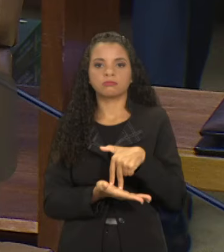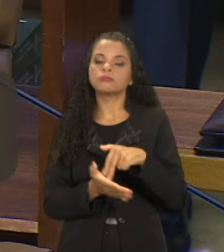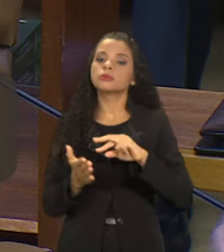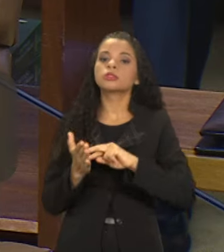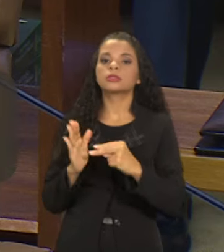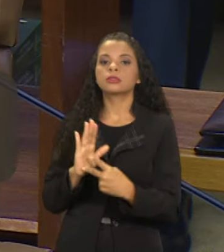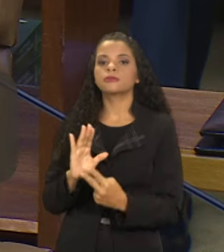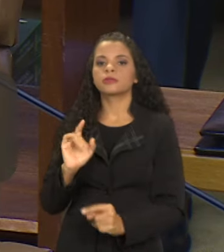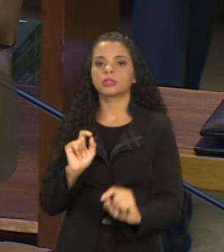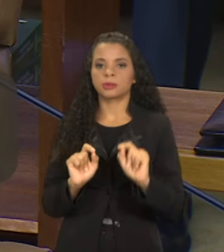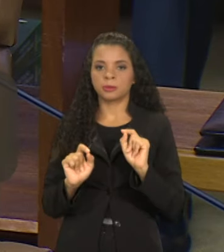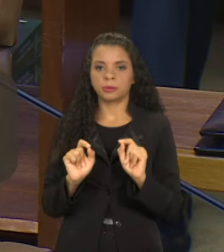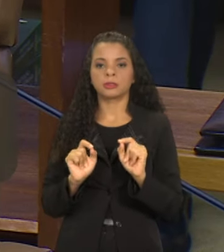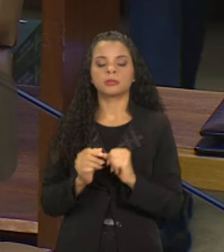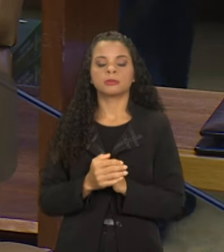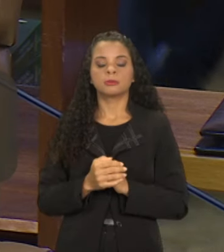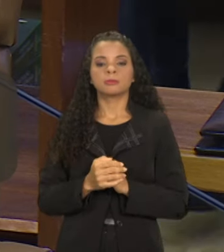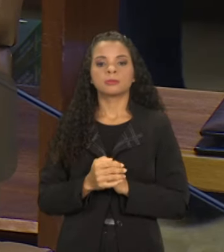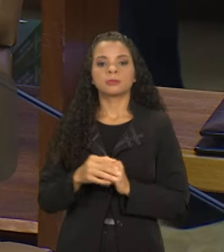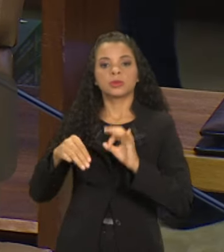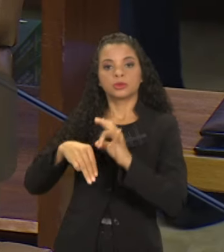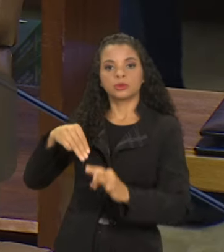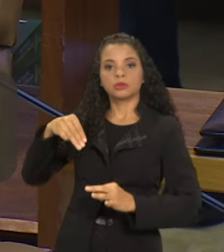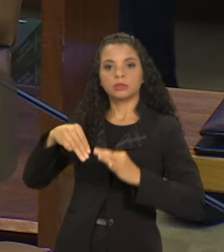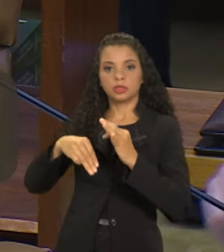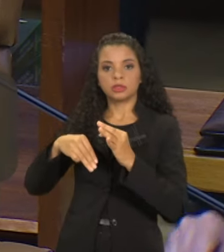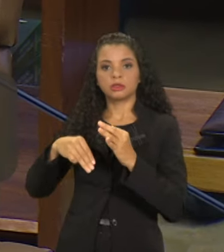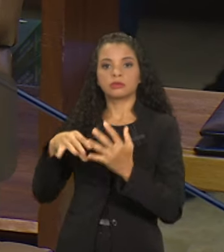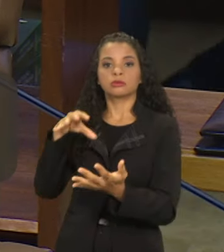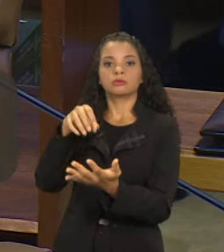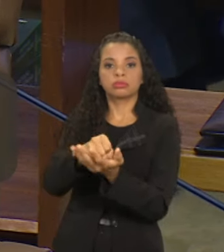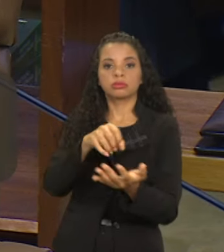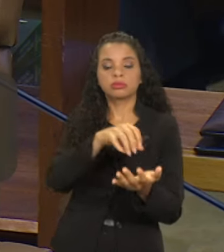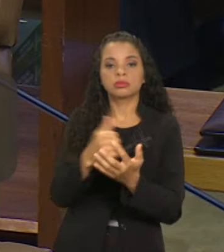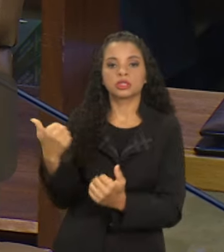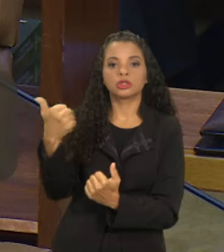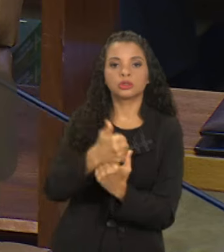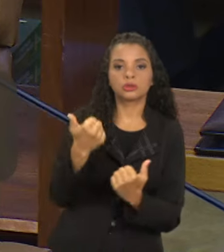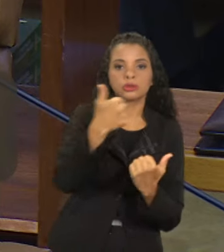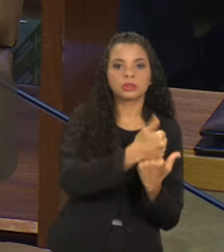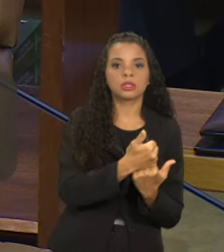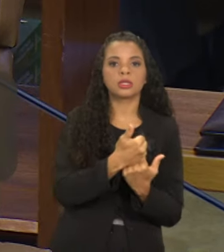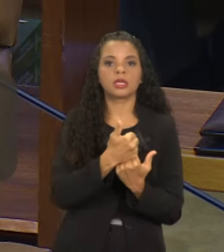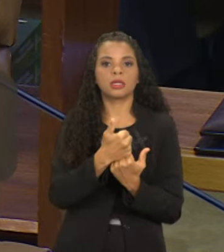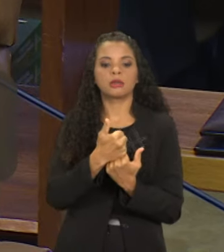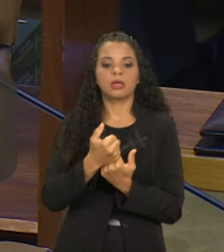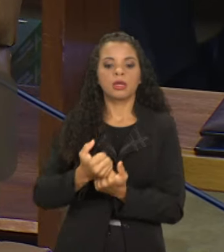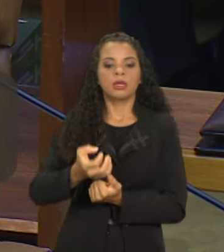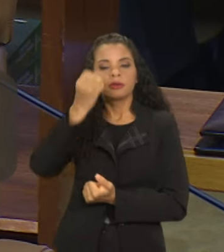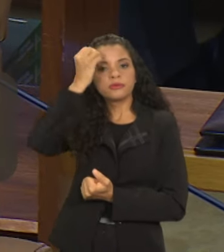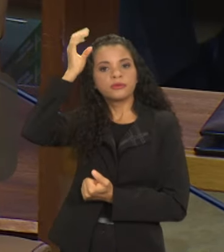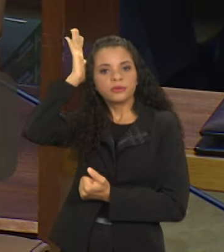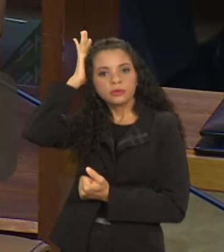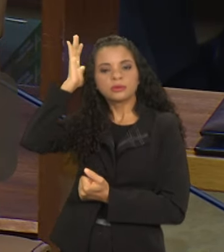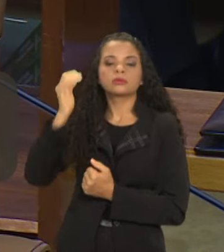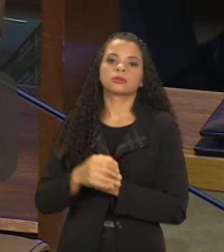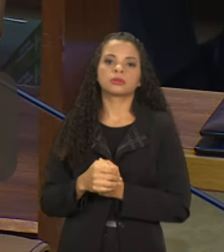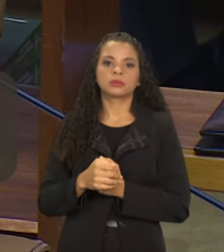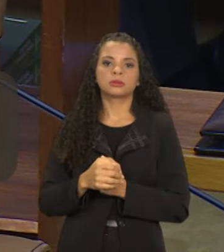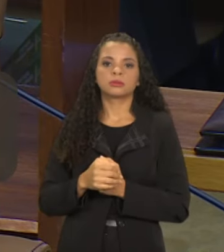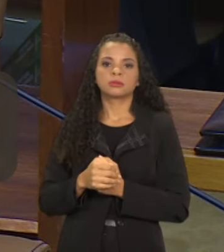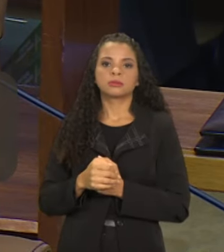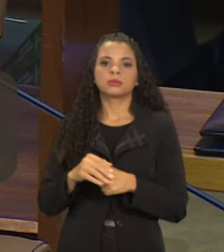os ministros que sucederam, ministra Rosa Weber, ministro Luiz Fux, ministra Rosa Weber, Vossa Excelência,